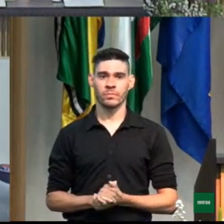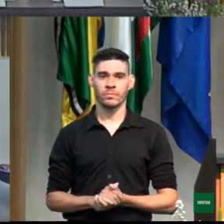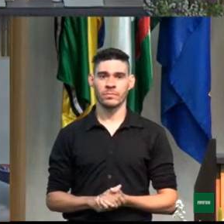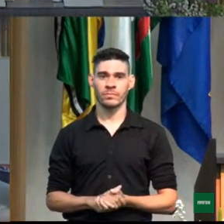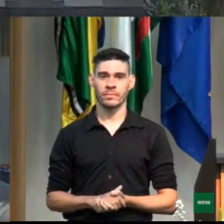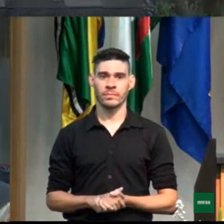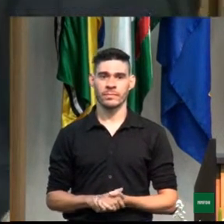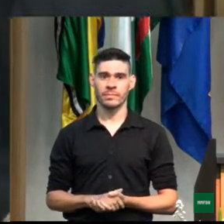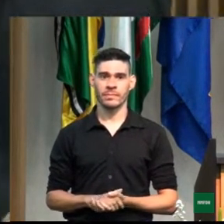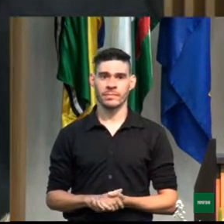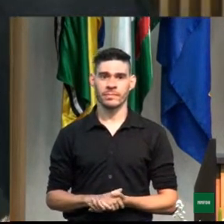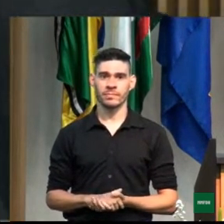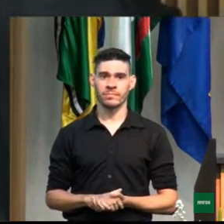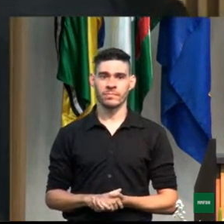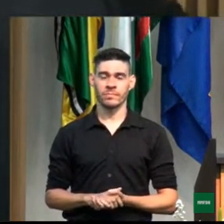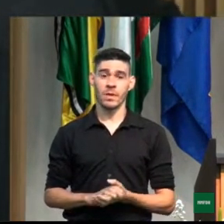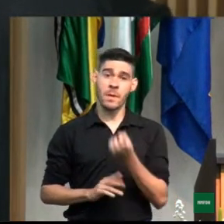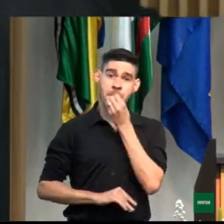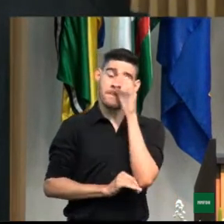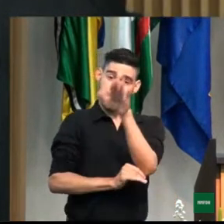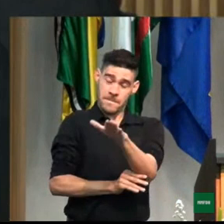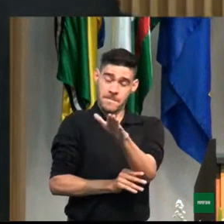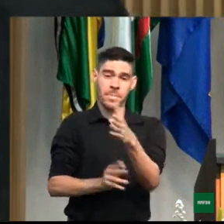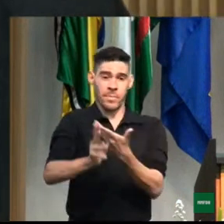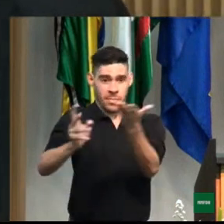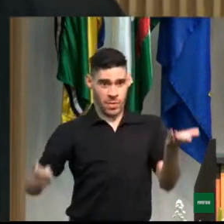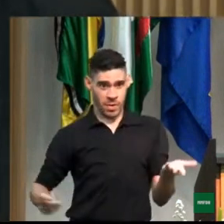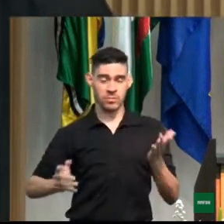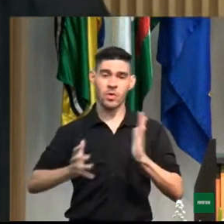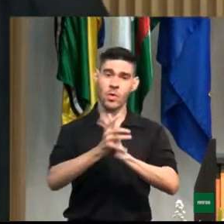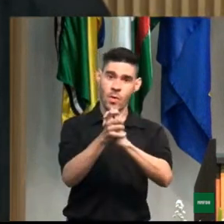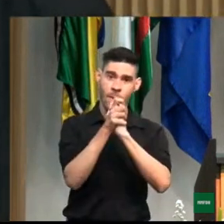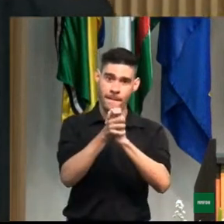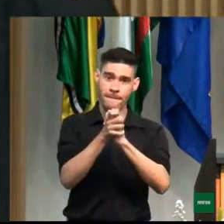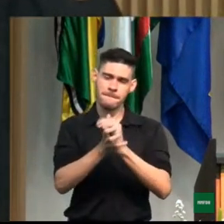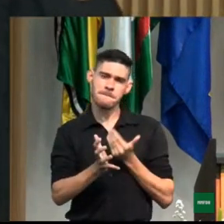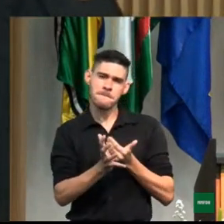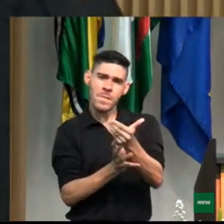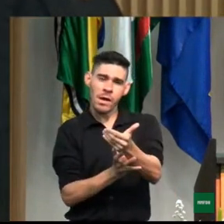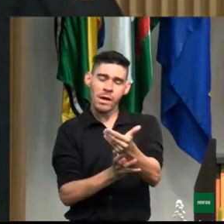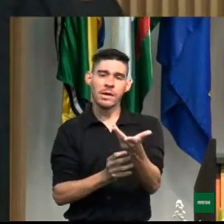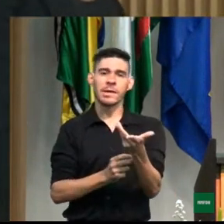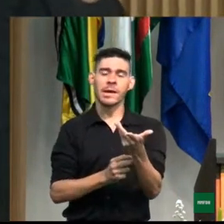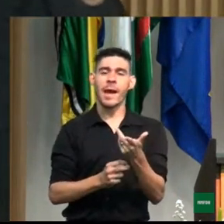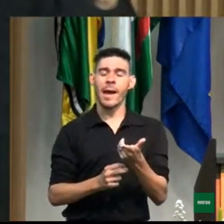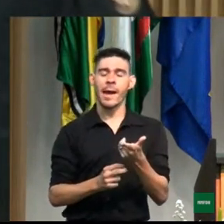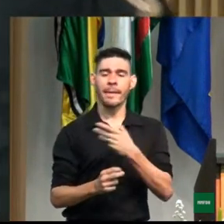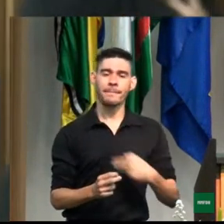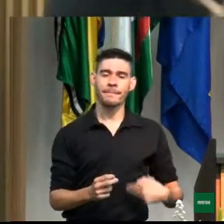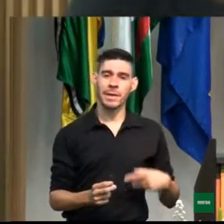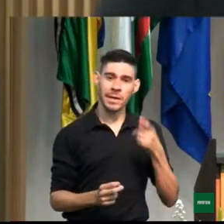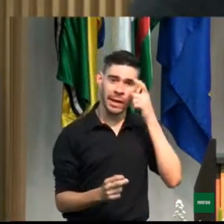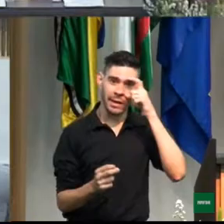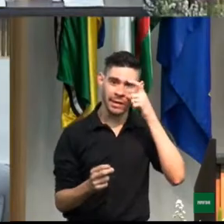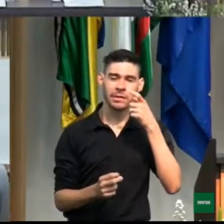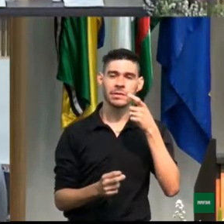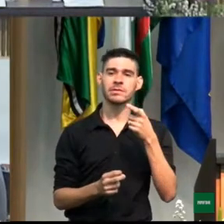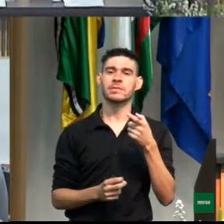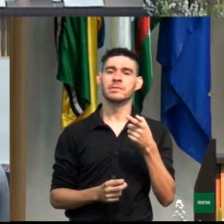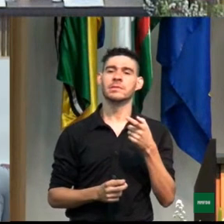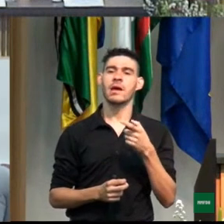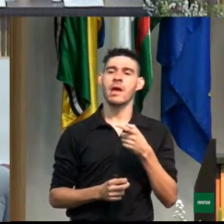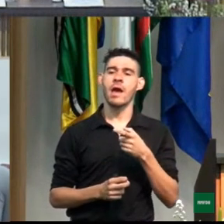Boa tarde a todos. Eu cumprimento inicialmente a nossa ministra Damares Alves, a nossa grande comandante e